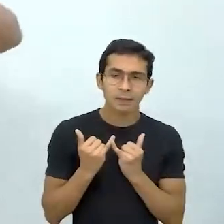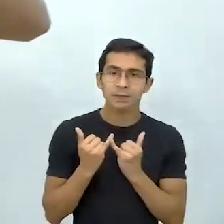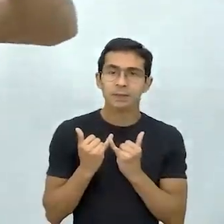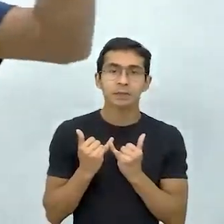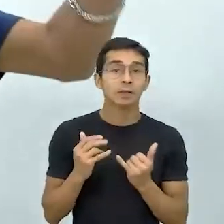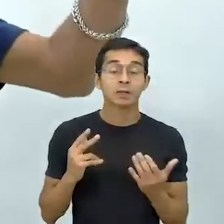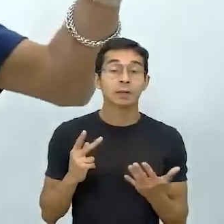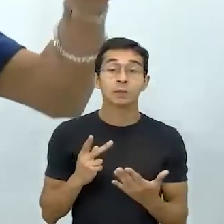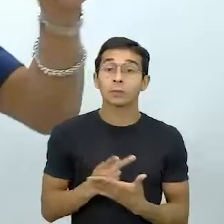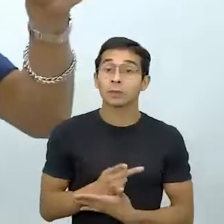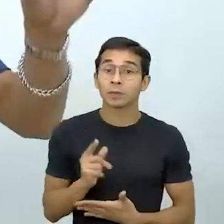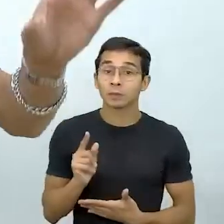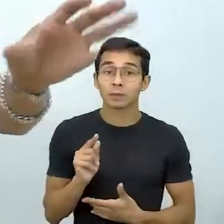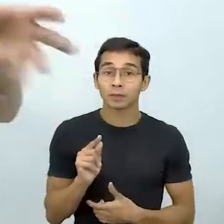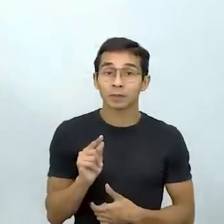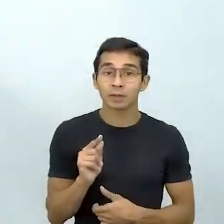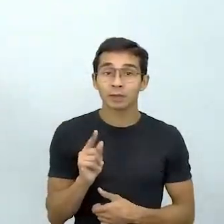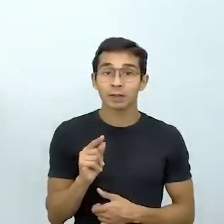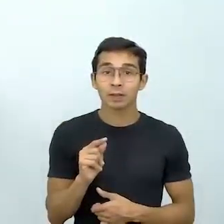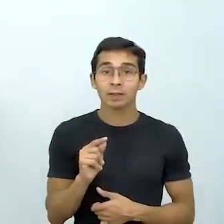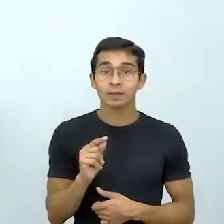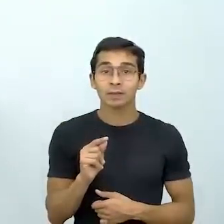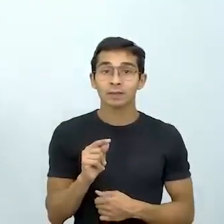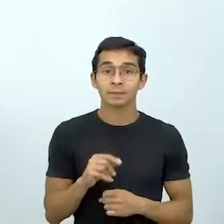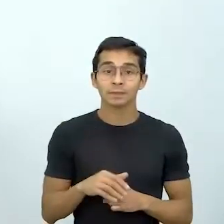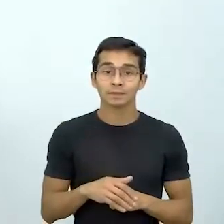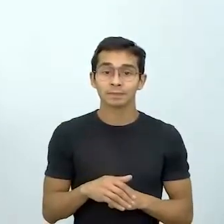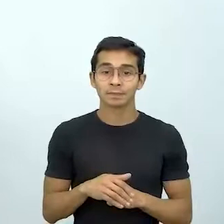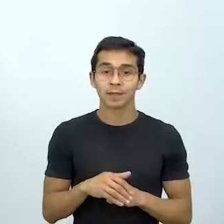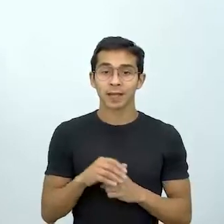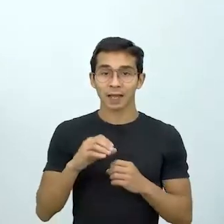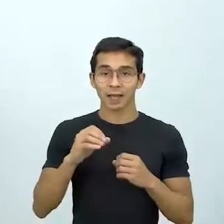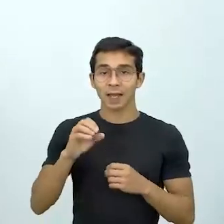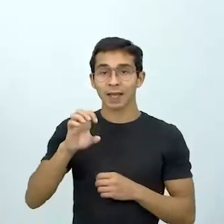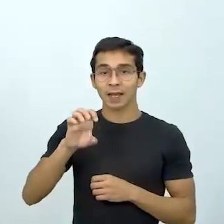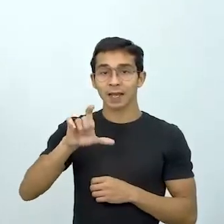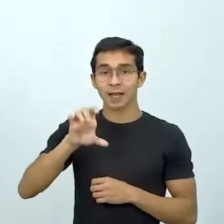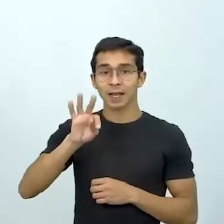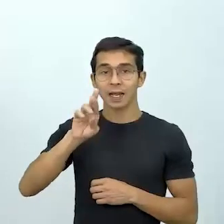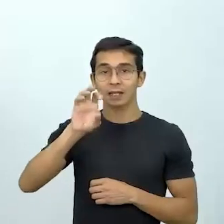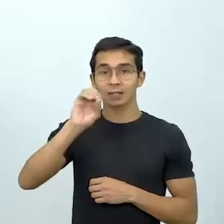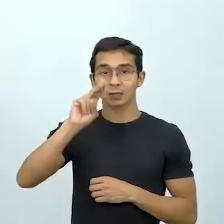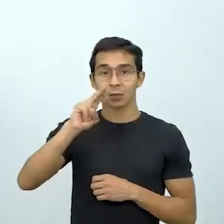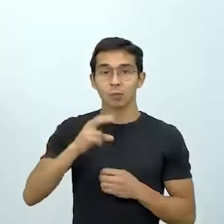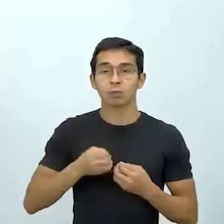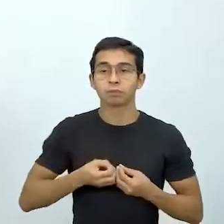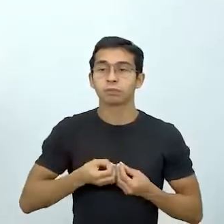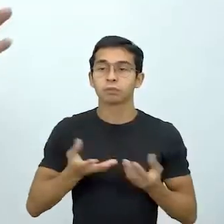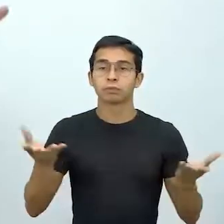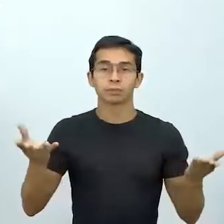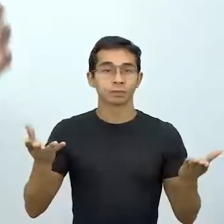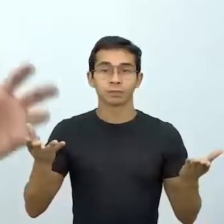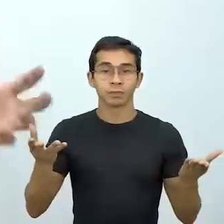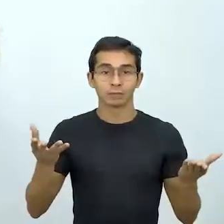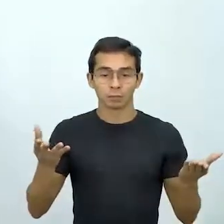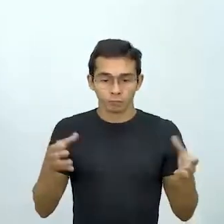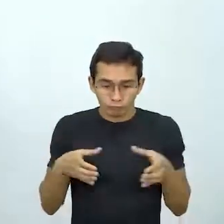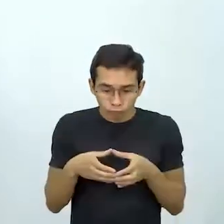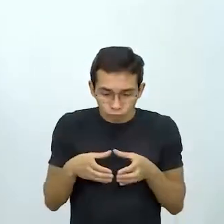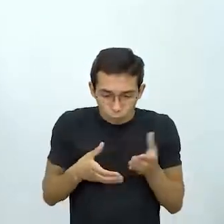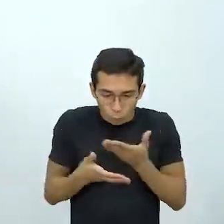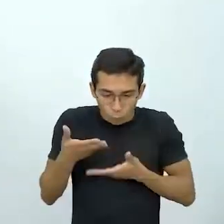conseguem ceder esses elétrons, eles não vão ceder elétrons, eles vão compartilhar esses elétrons entre si para promover